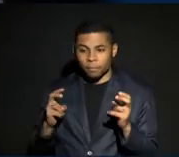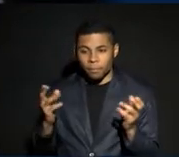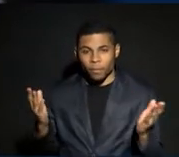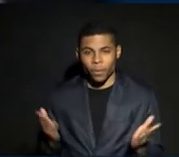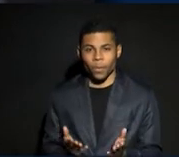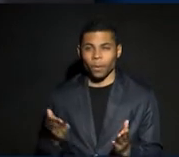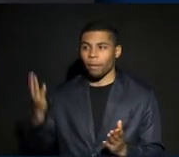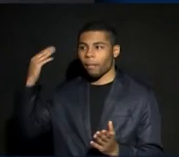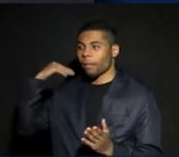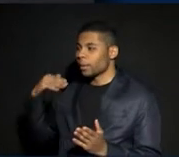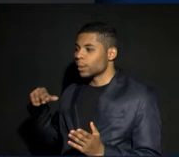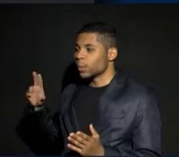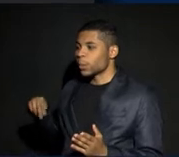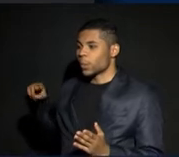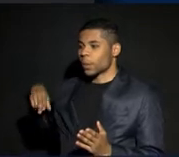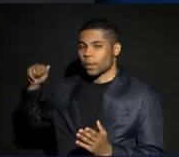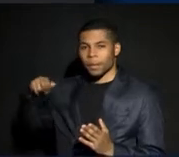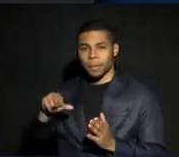agora.